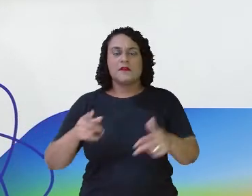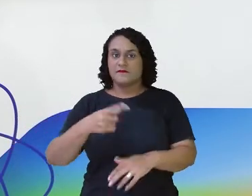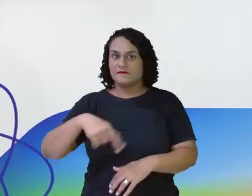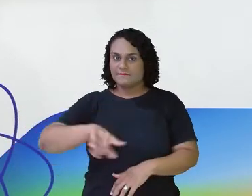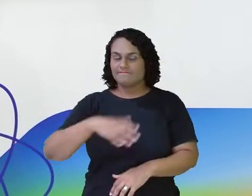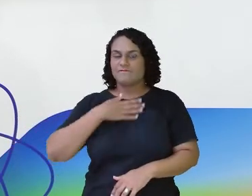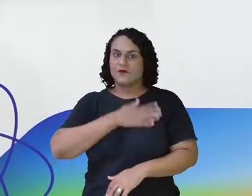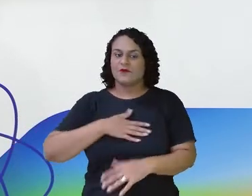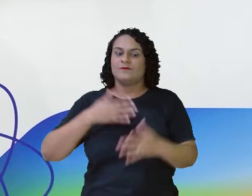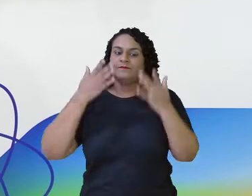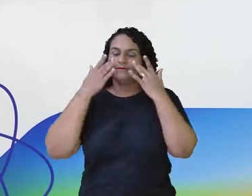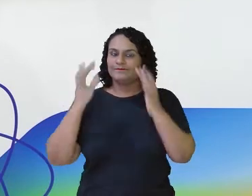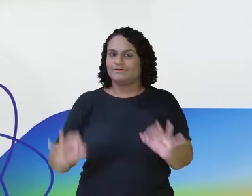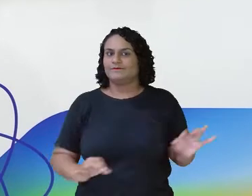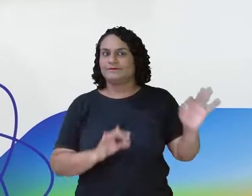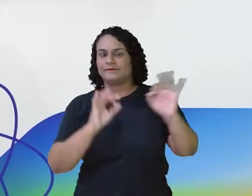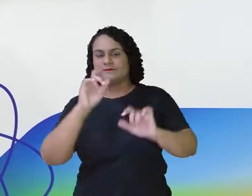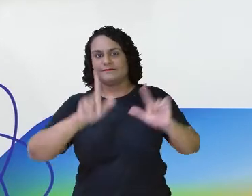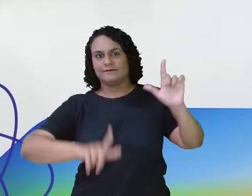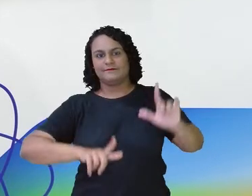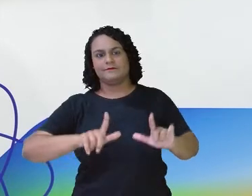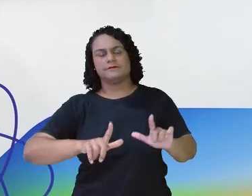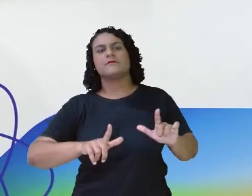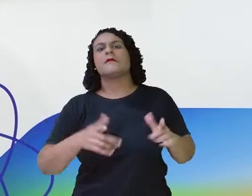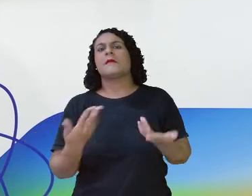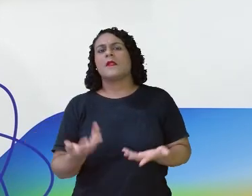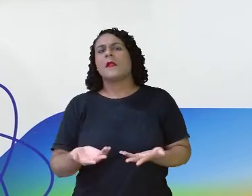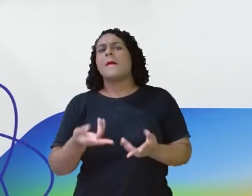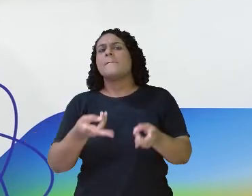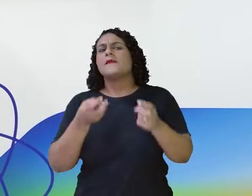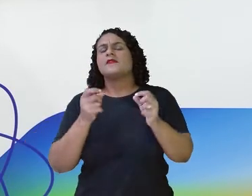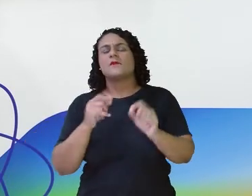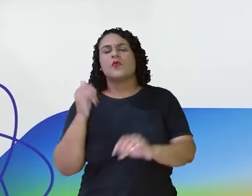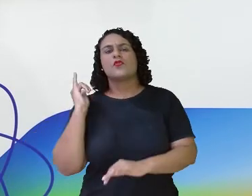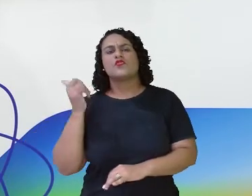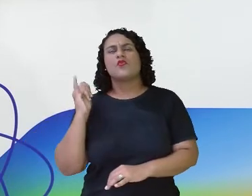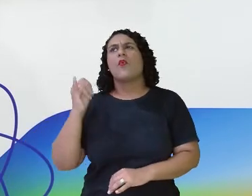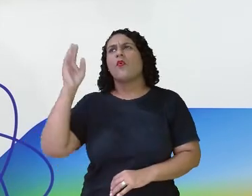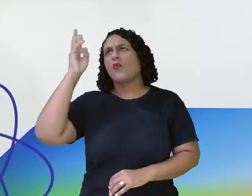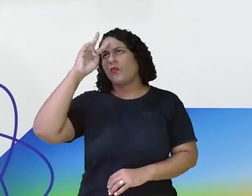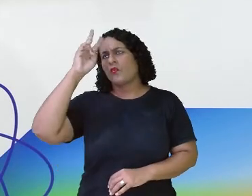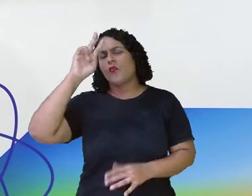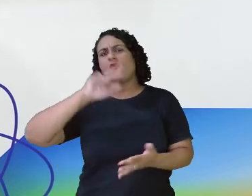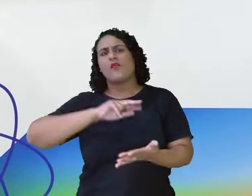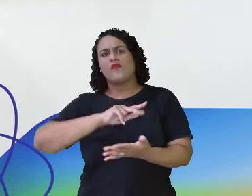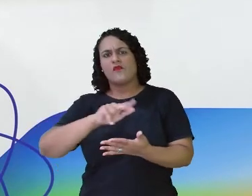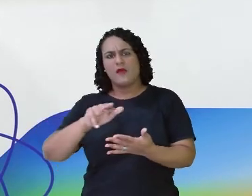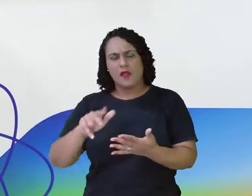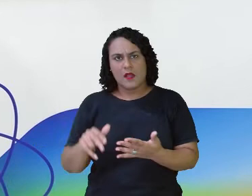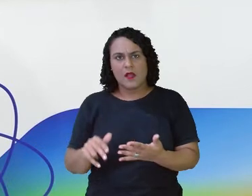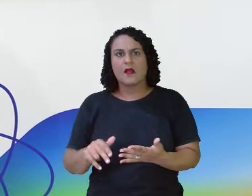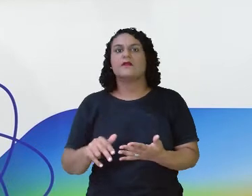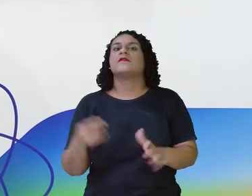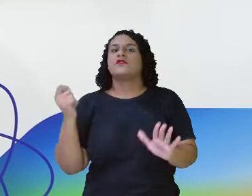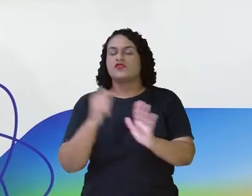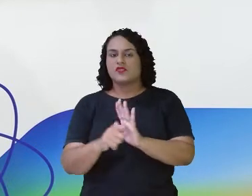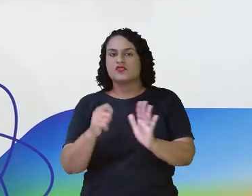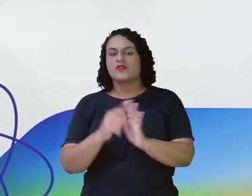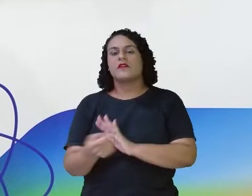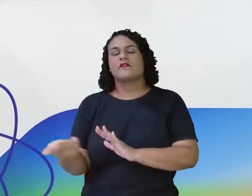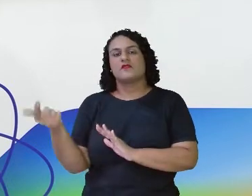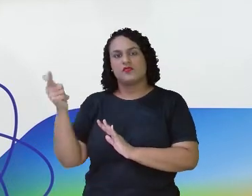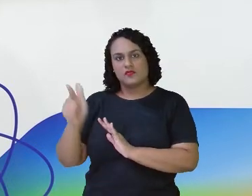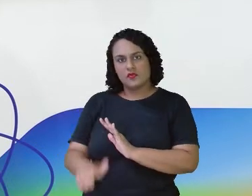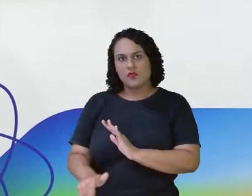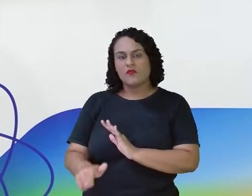assistir TV, pode observar que muitos contos, muitas histórias estão sendo reescritas, refeitas,